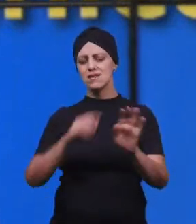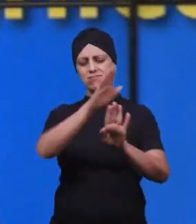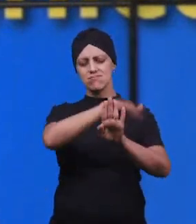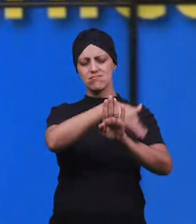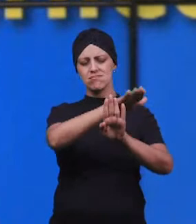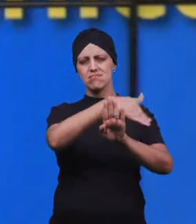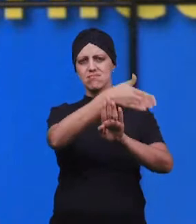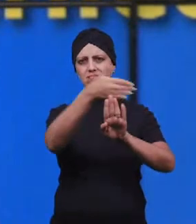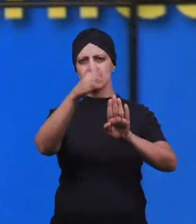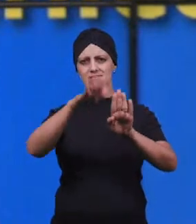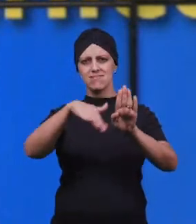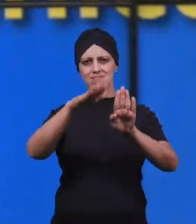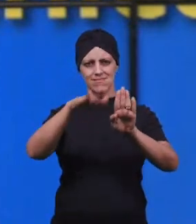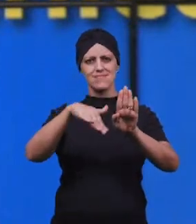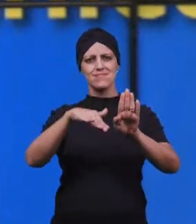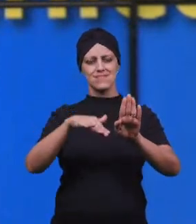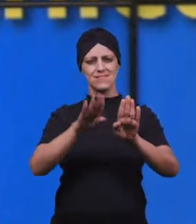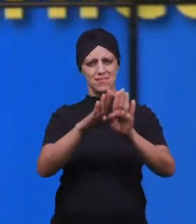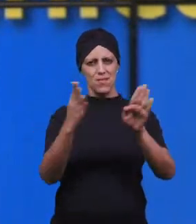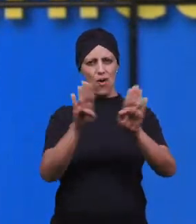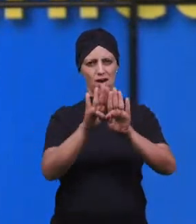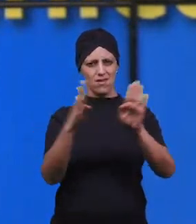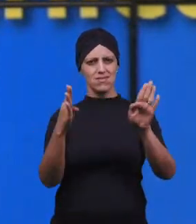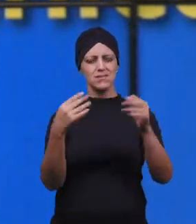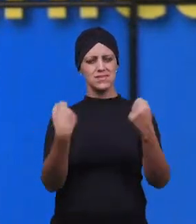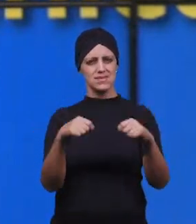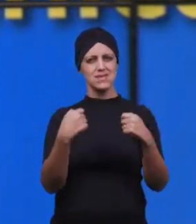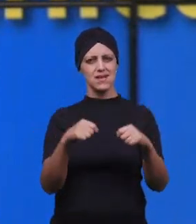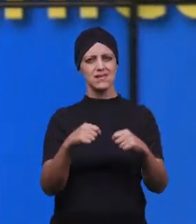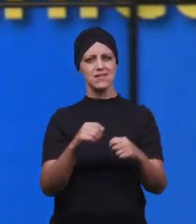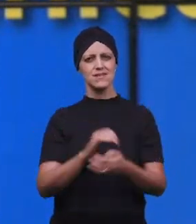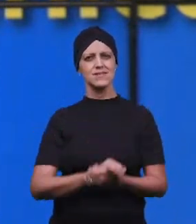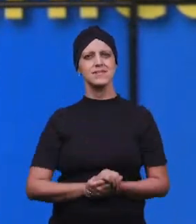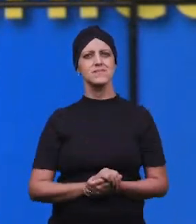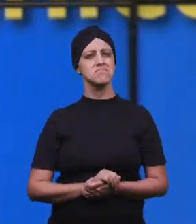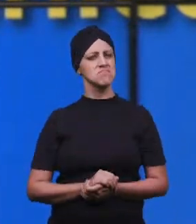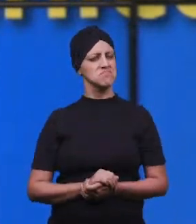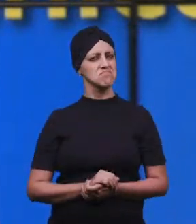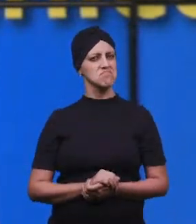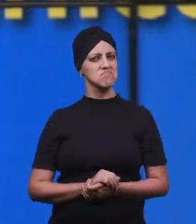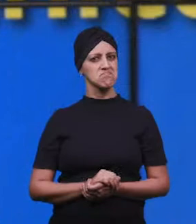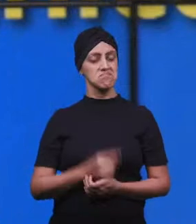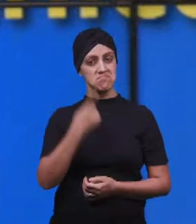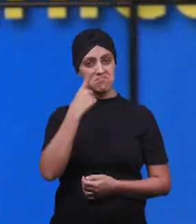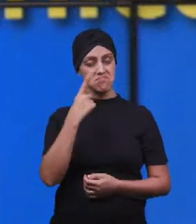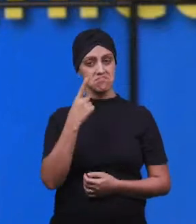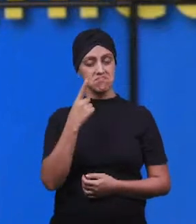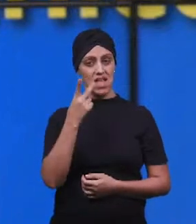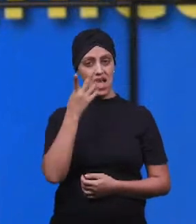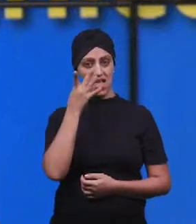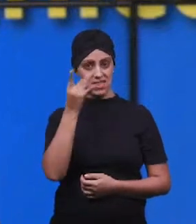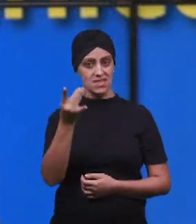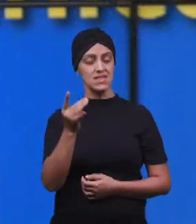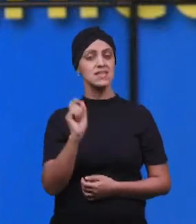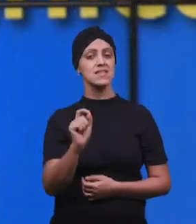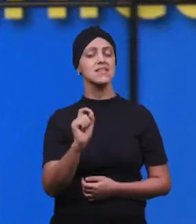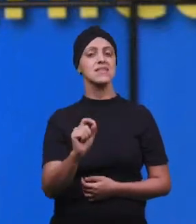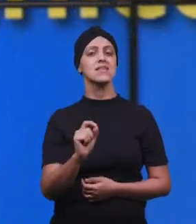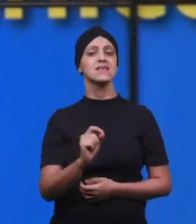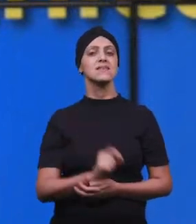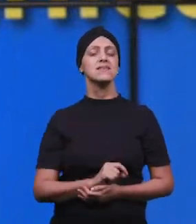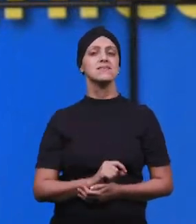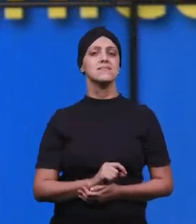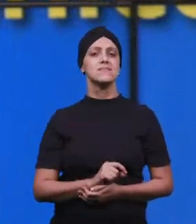mostrando a doutrina do sangue nas vergas e ombreiras das portas, né? Das casas. Isso é interessante, porque a